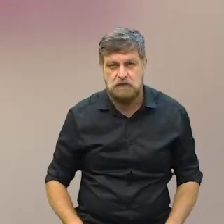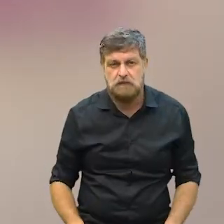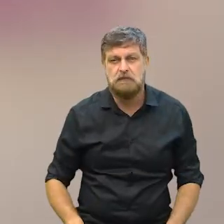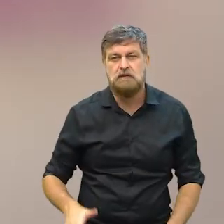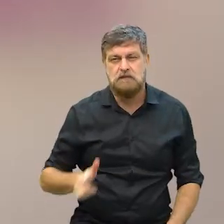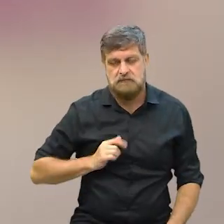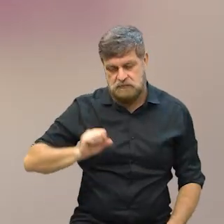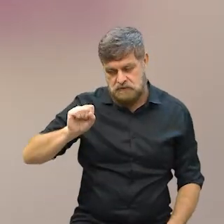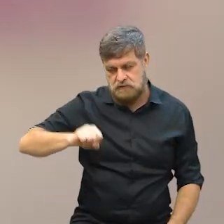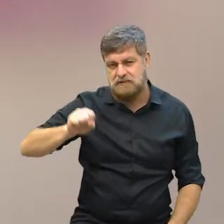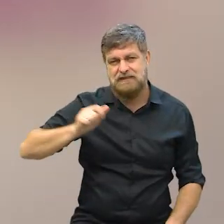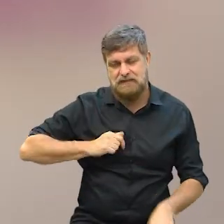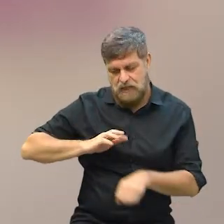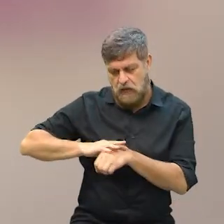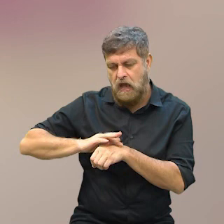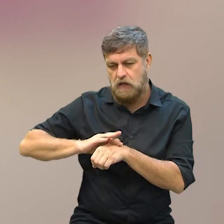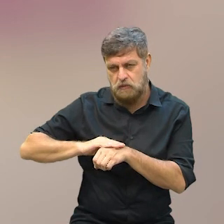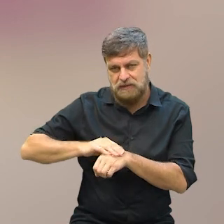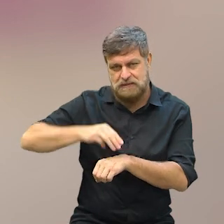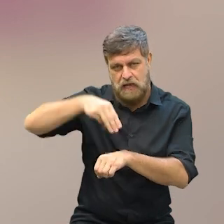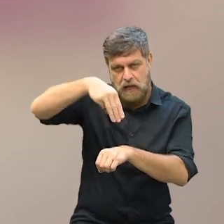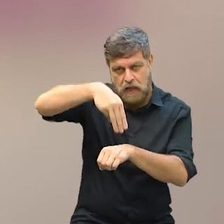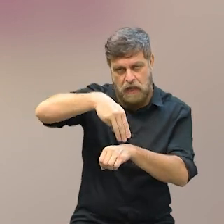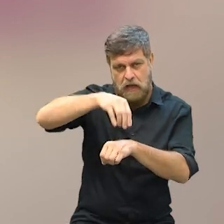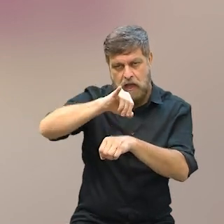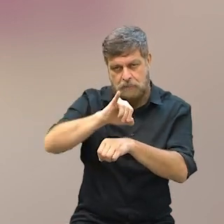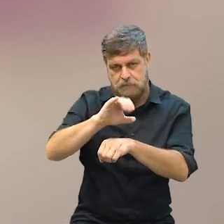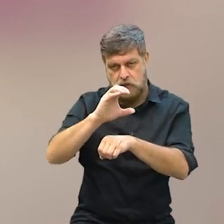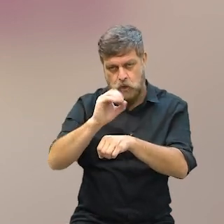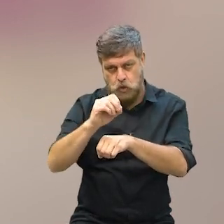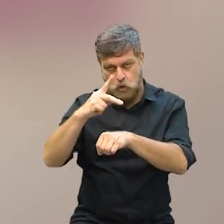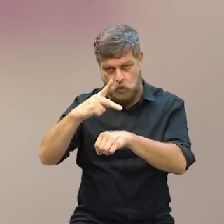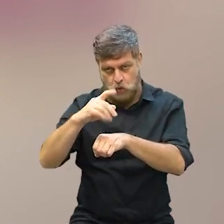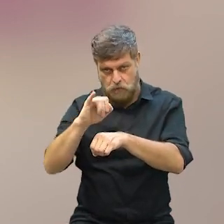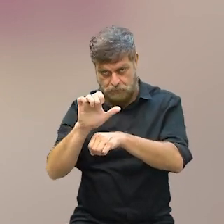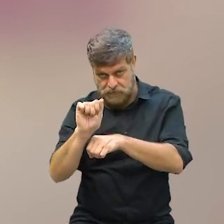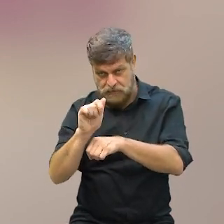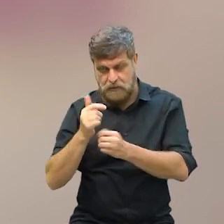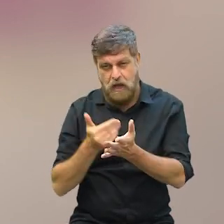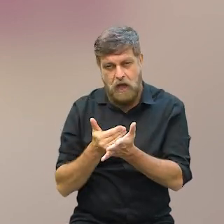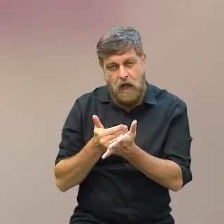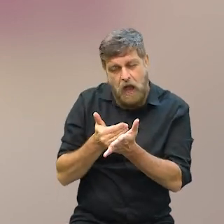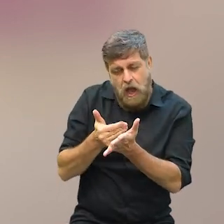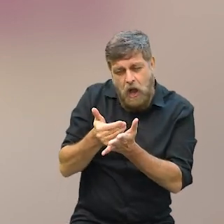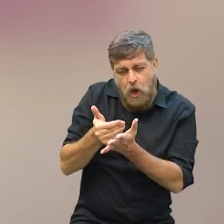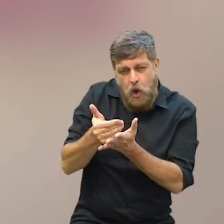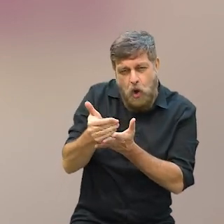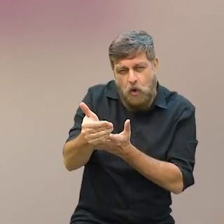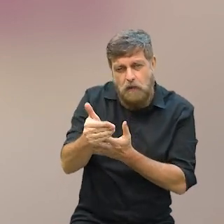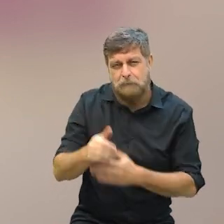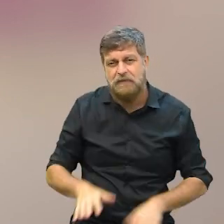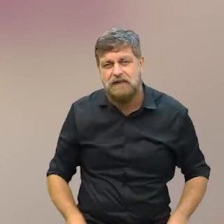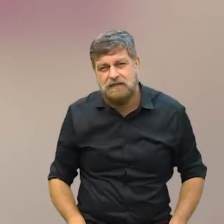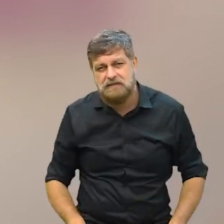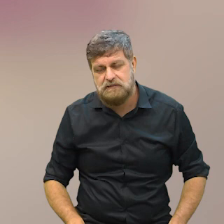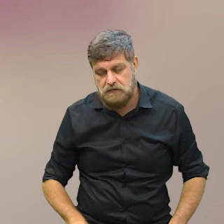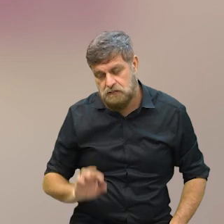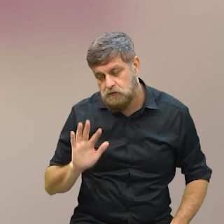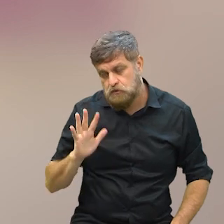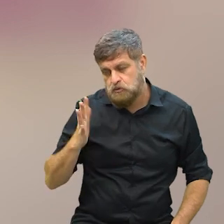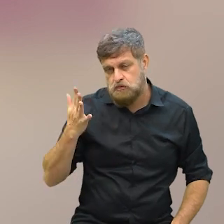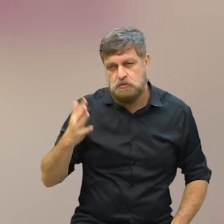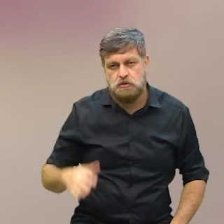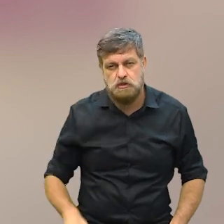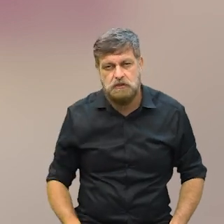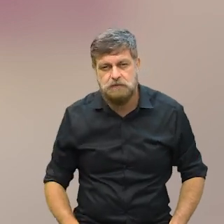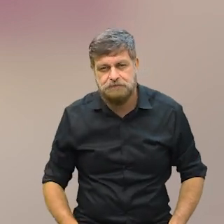Então, a miopia é bastante frequente, né? E, em geral, ele começa a partir pode